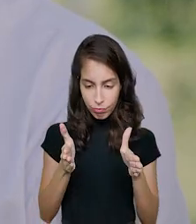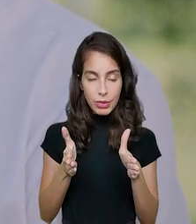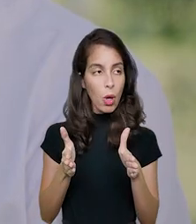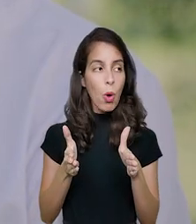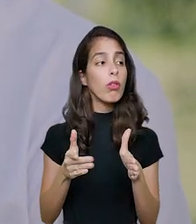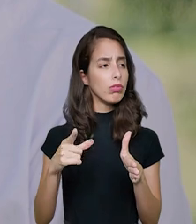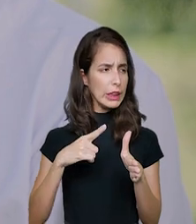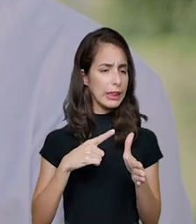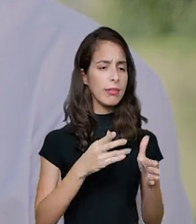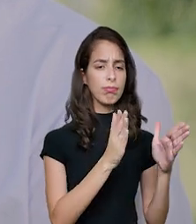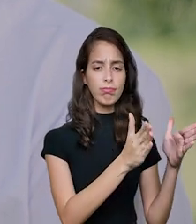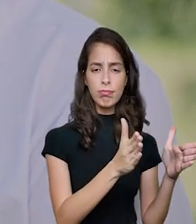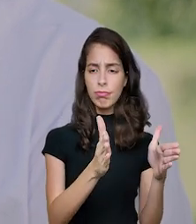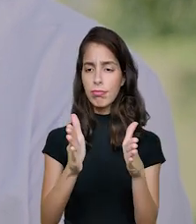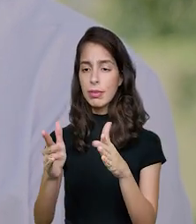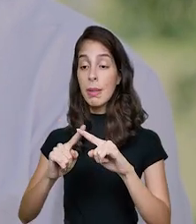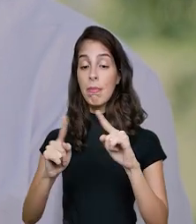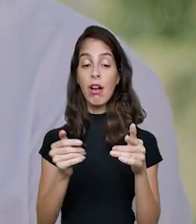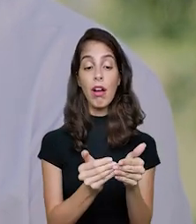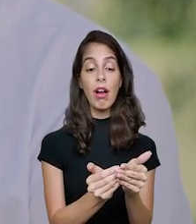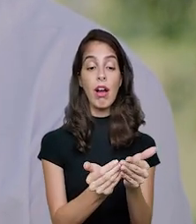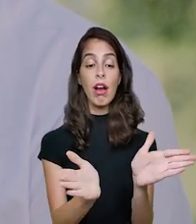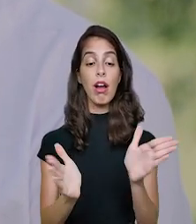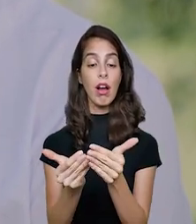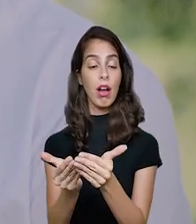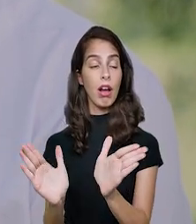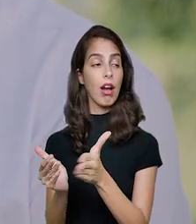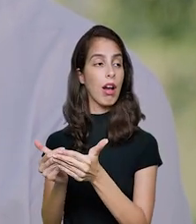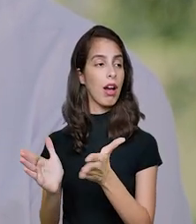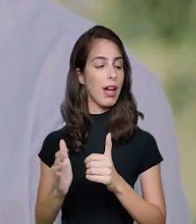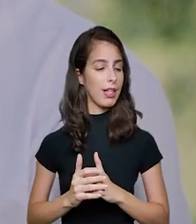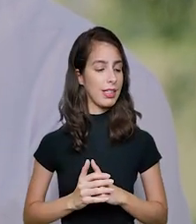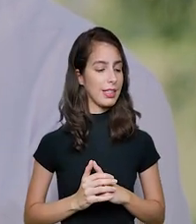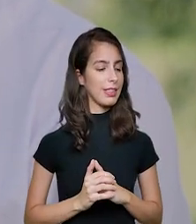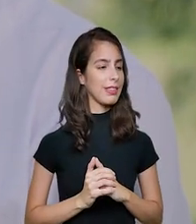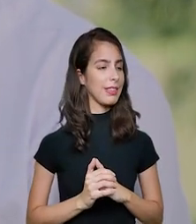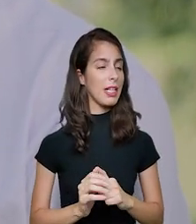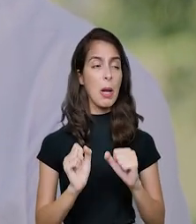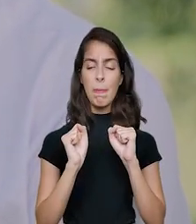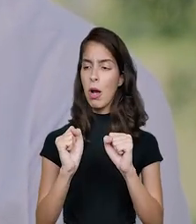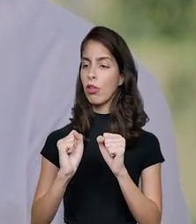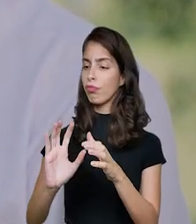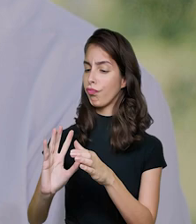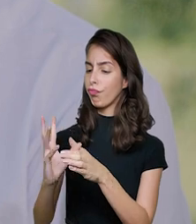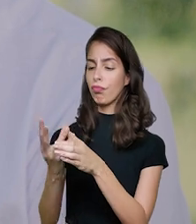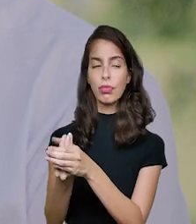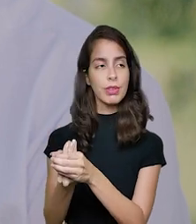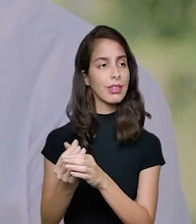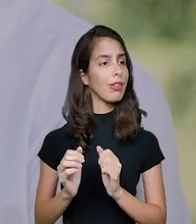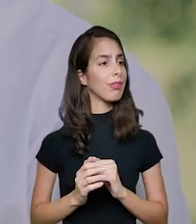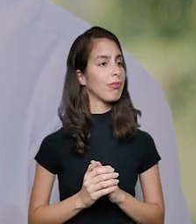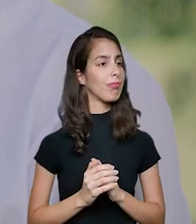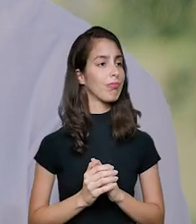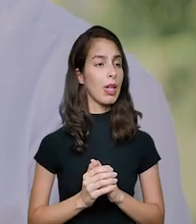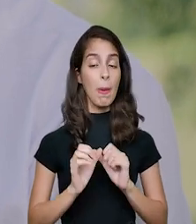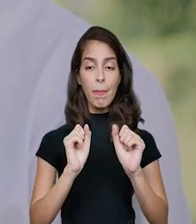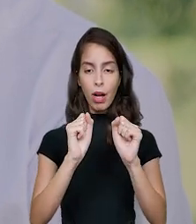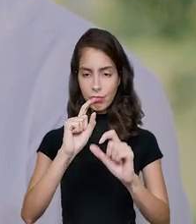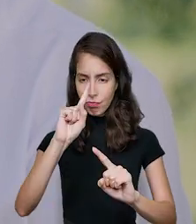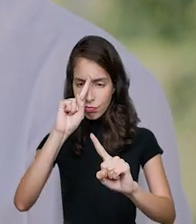mundo né nós trabalhamos com como tem aqui no no no no seu cartão aqui inclusão né Inovar